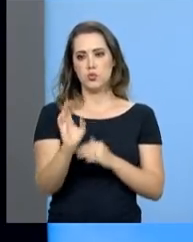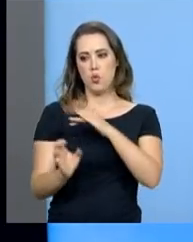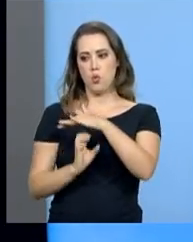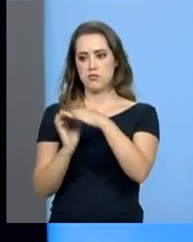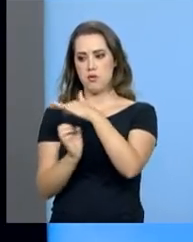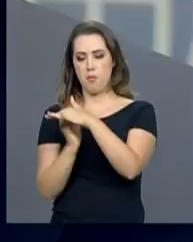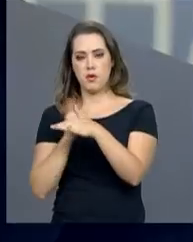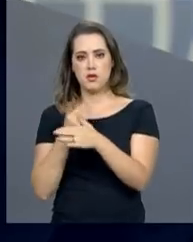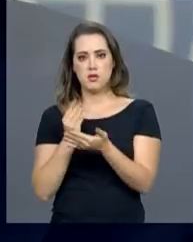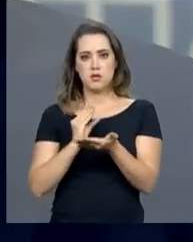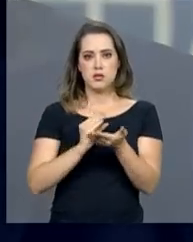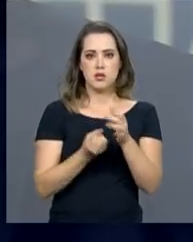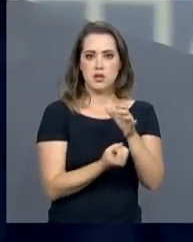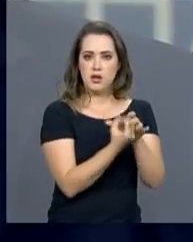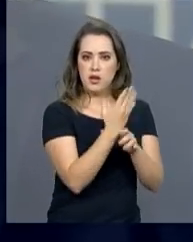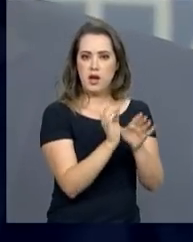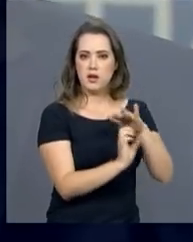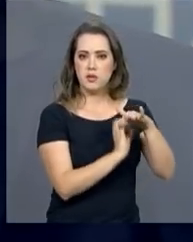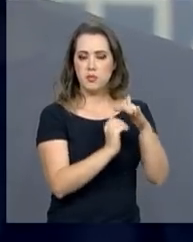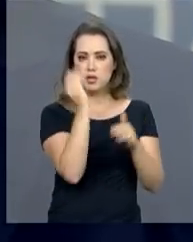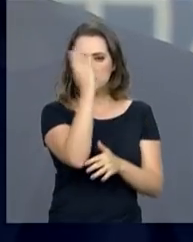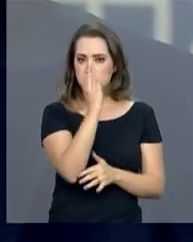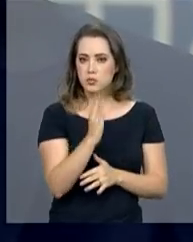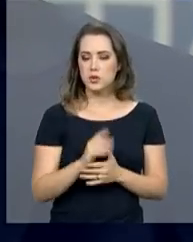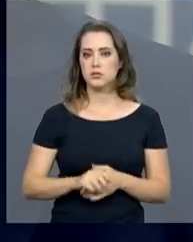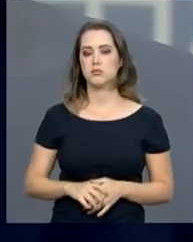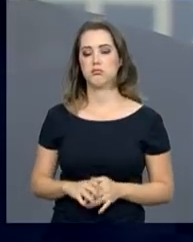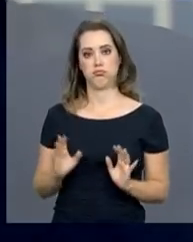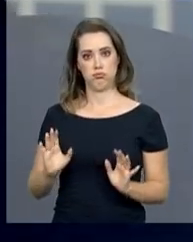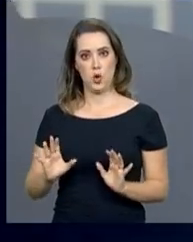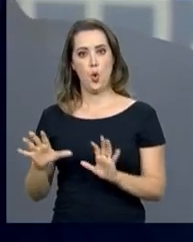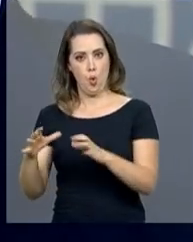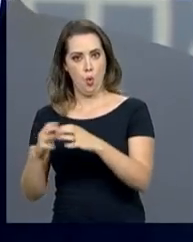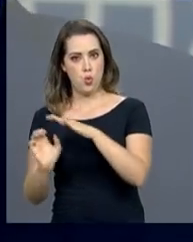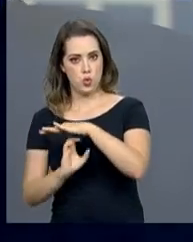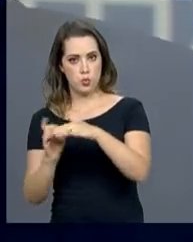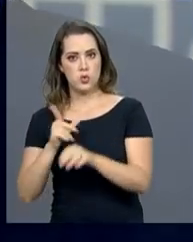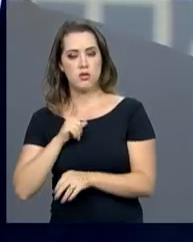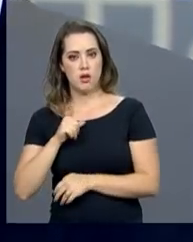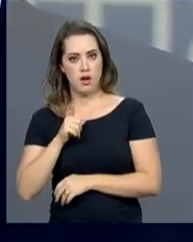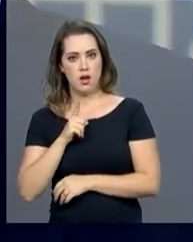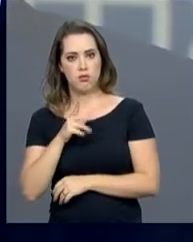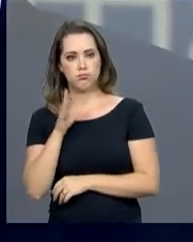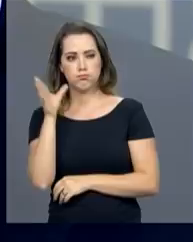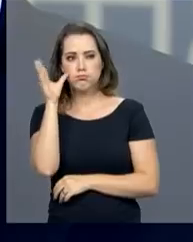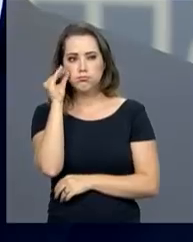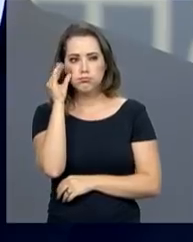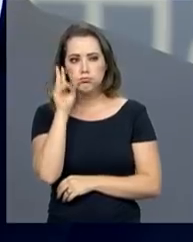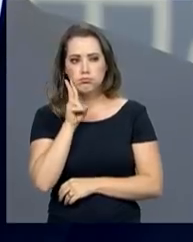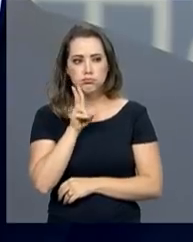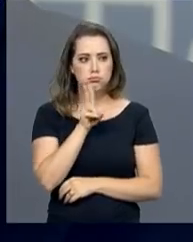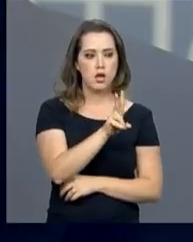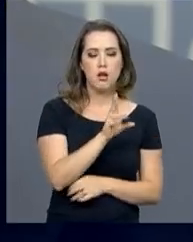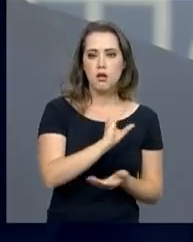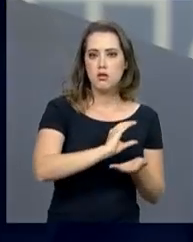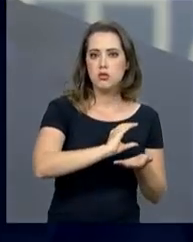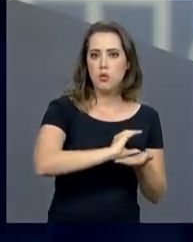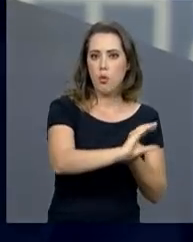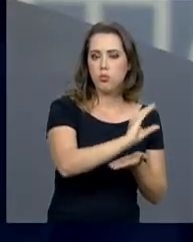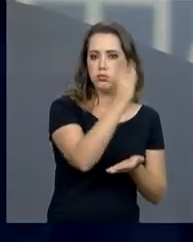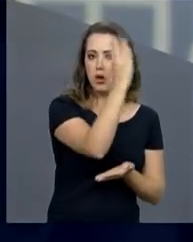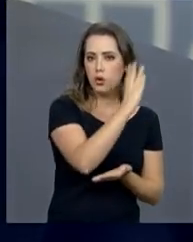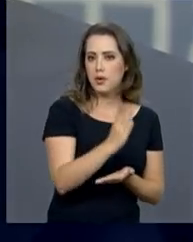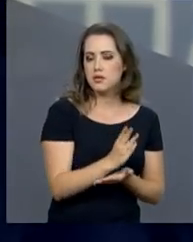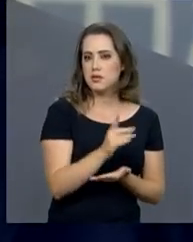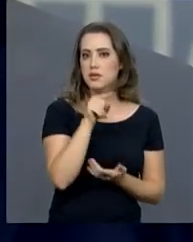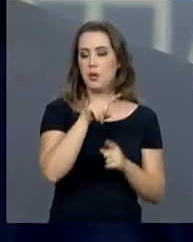no brasil o interesse muito grande pelo país você sabe quando eu digo pelo país significa por investir no nosso